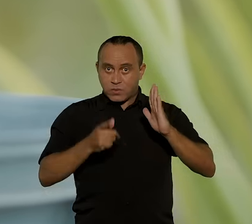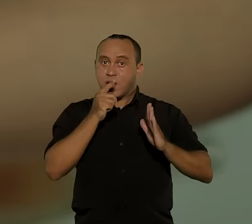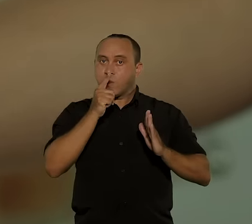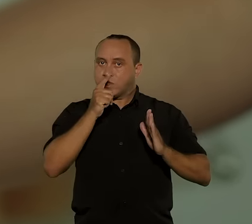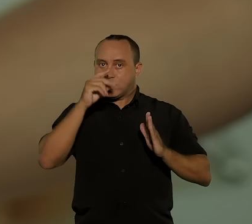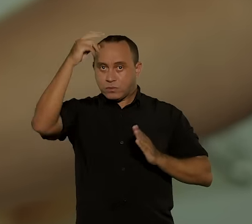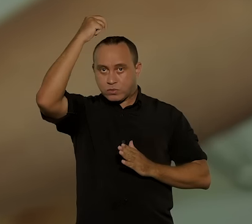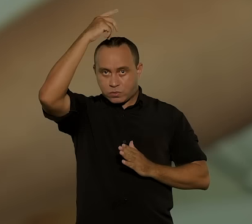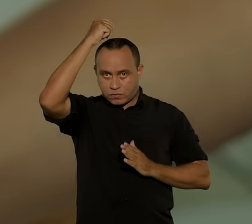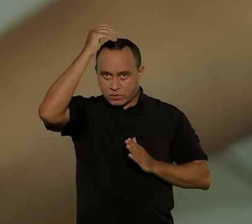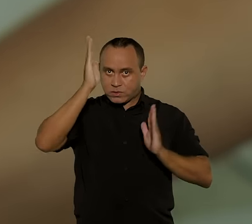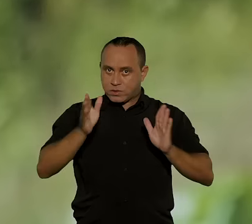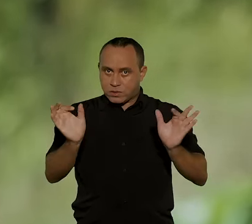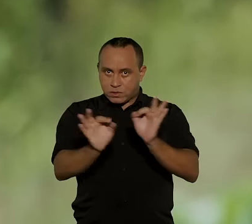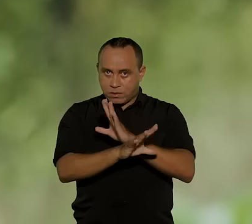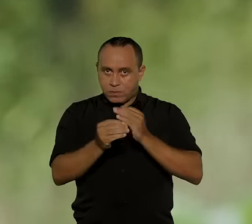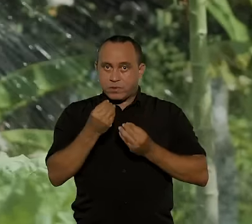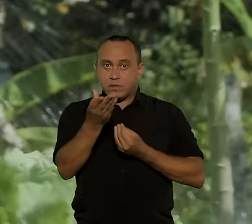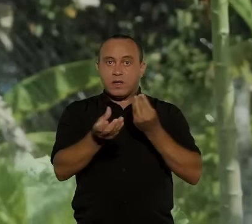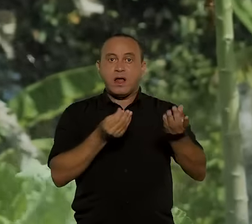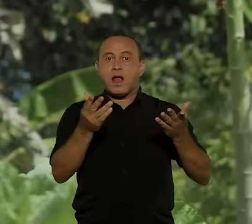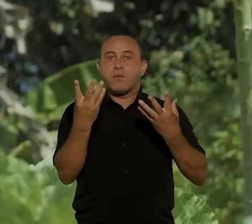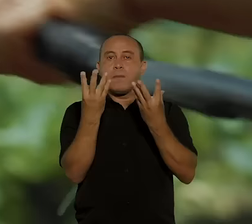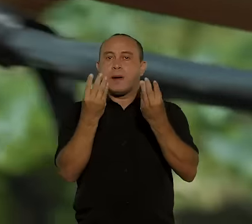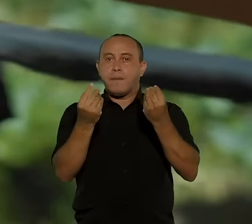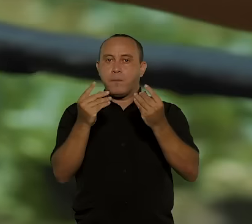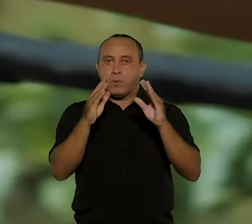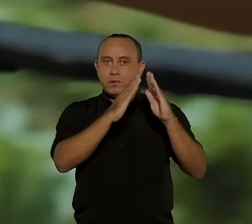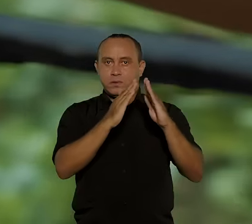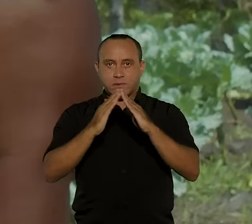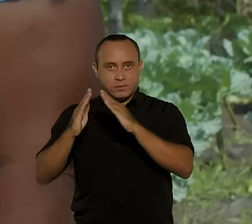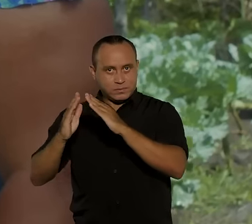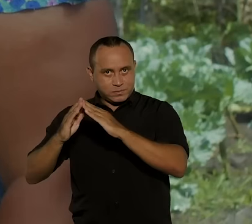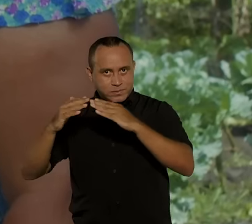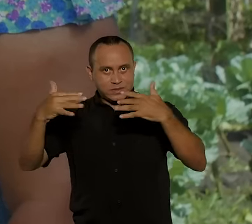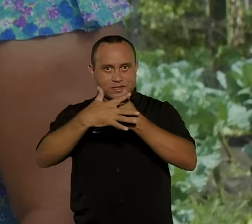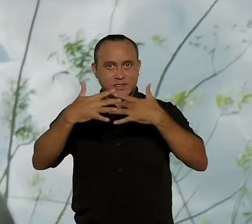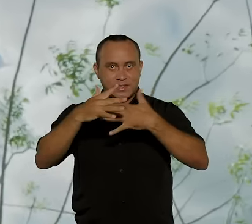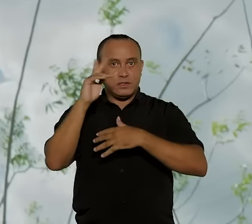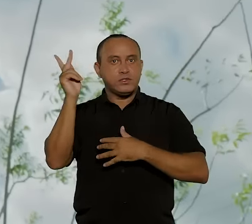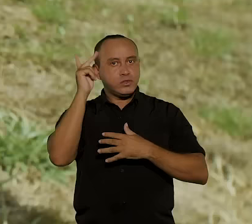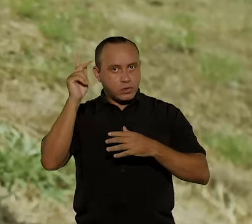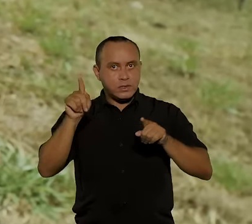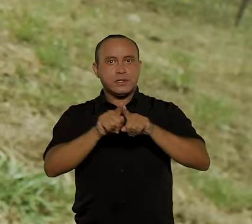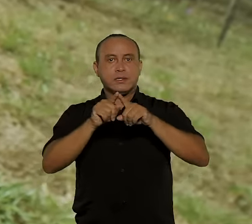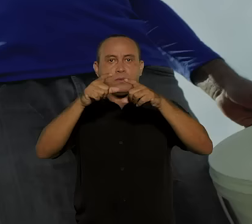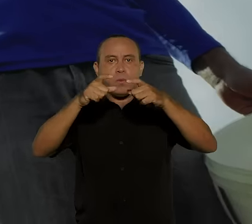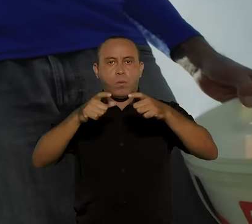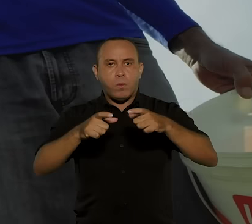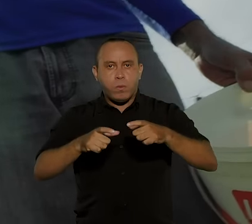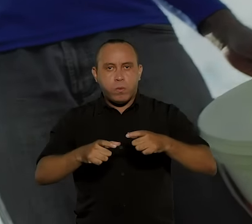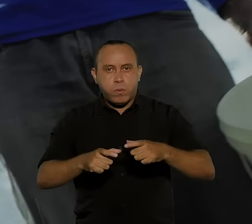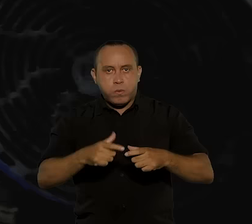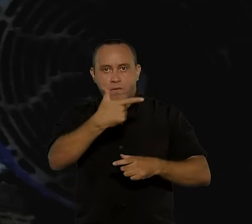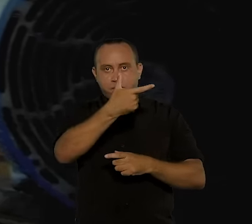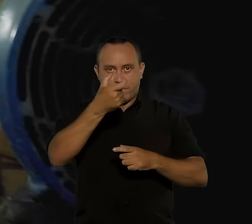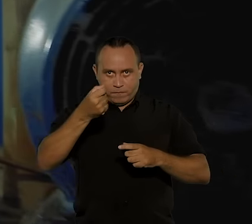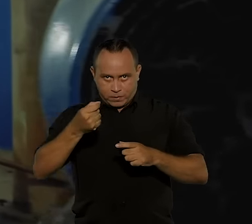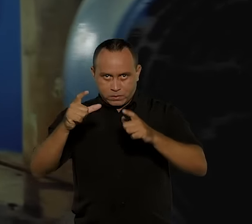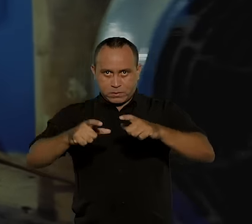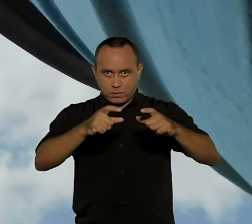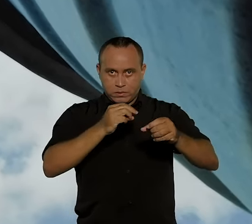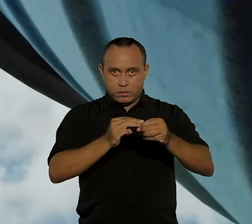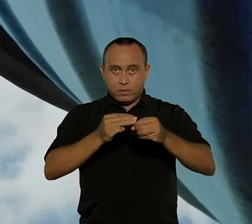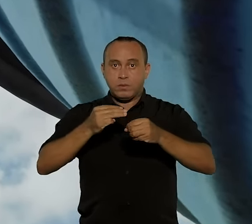O projeto Águas de São Cristóvão já está levando água para milhares de moradores do Centro Histórico. Além da perfuração de 20 poços tubulares em